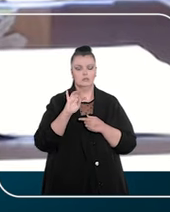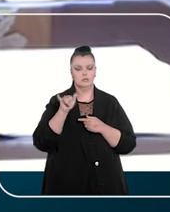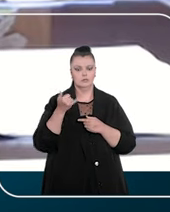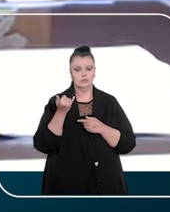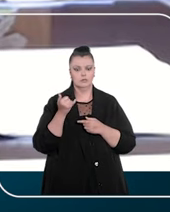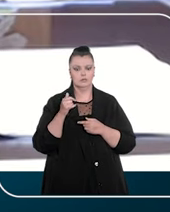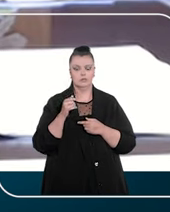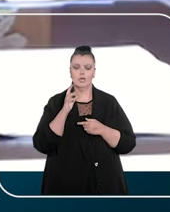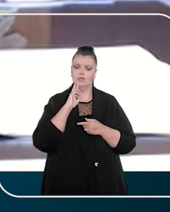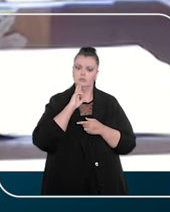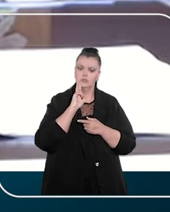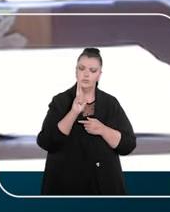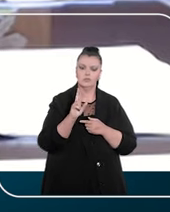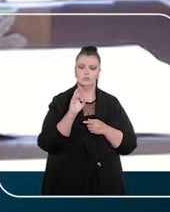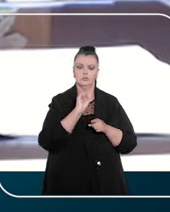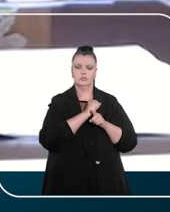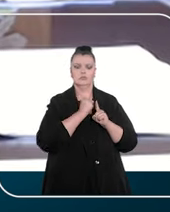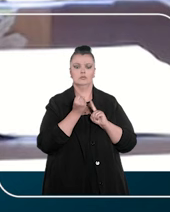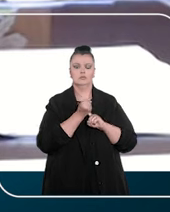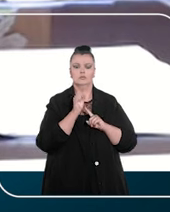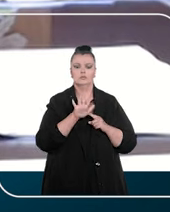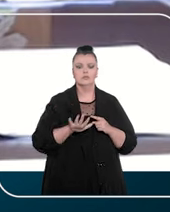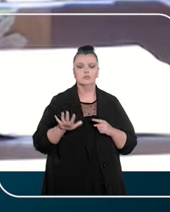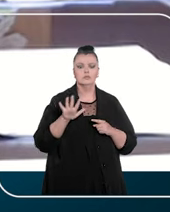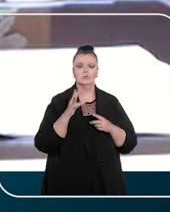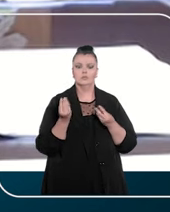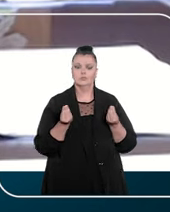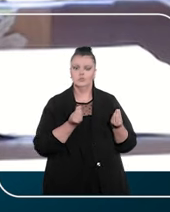sociedade sobre essa questão